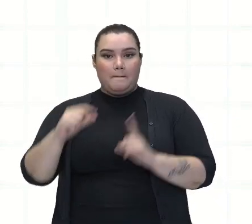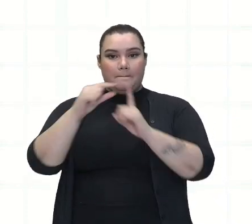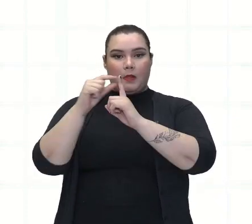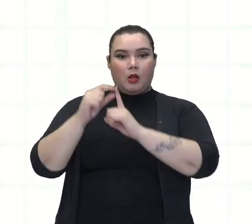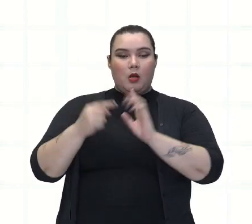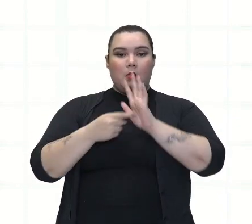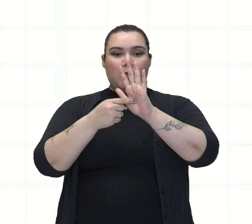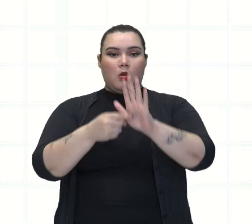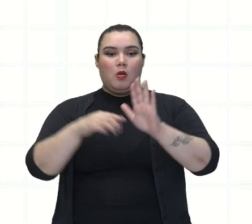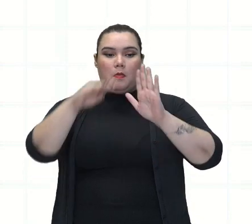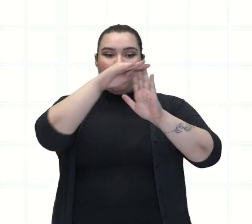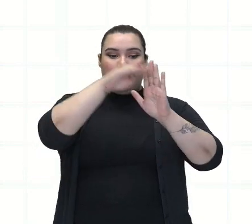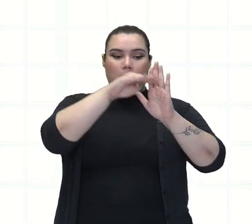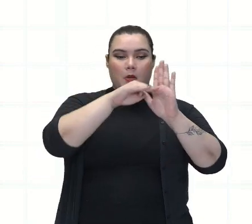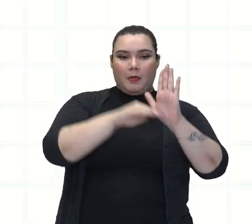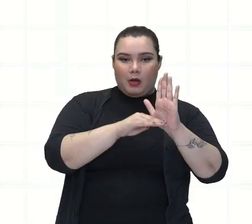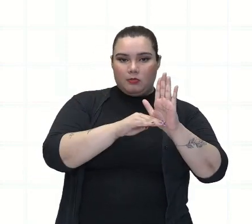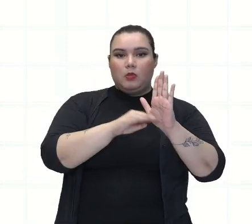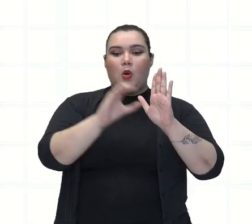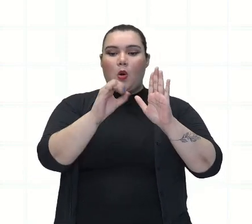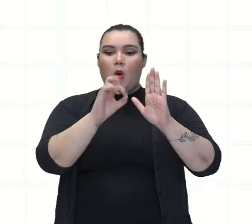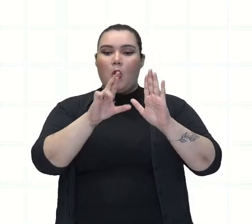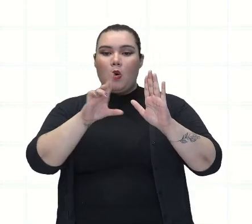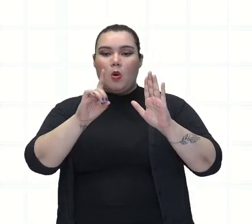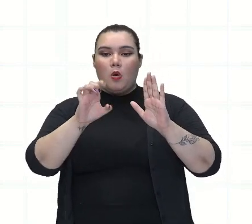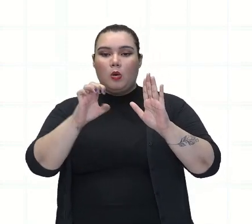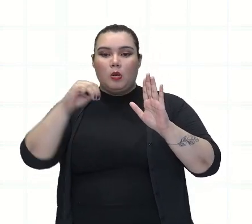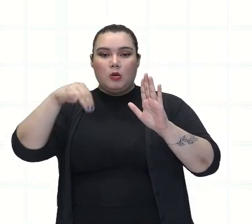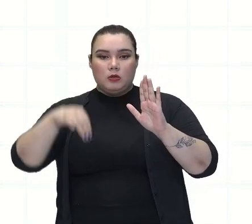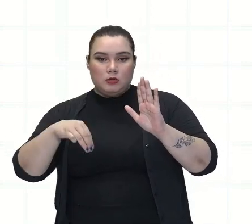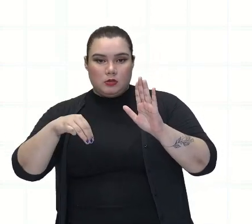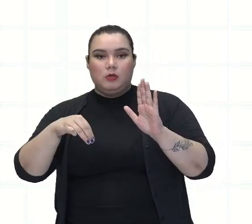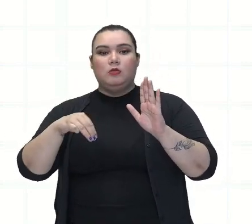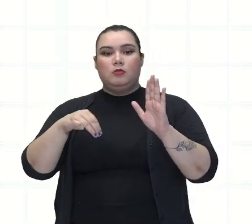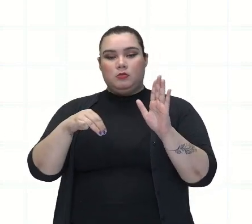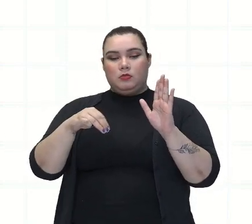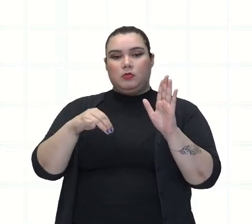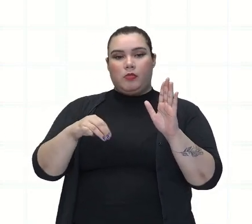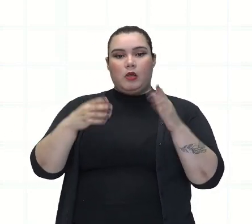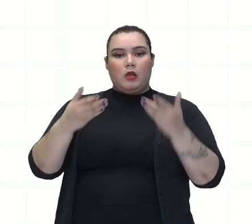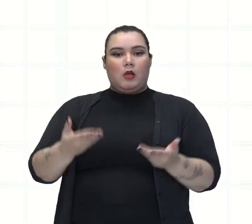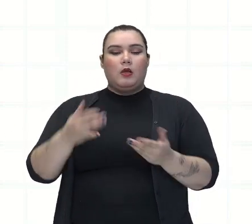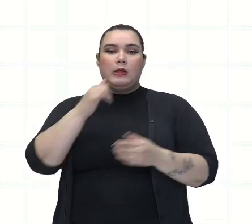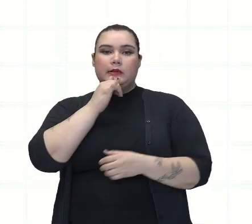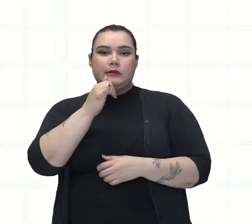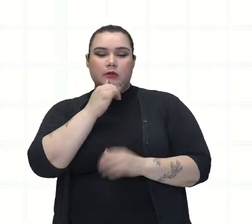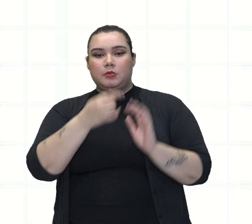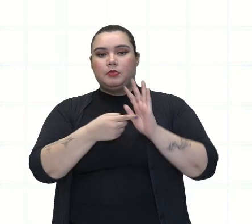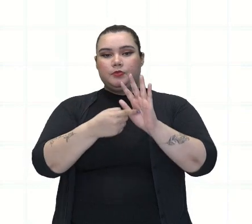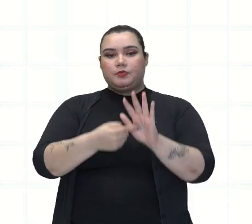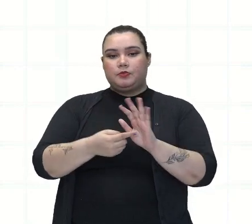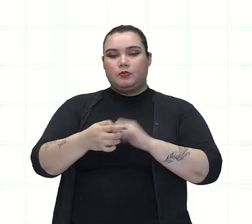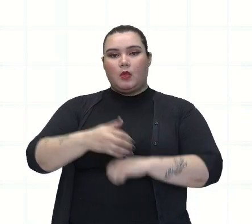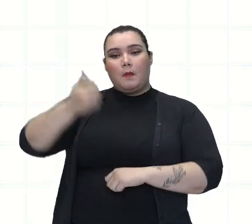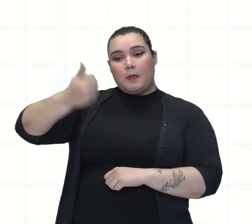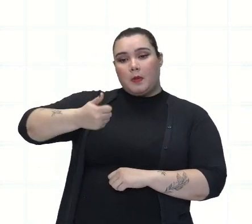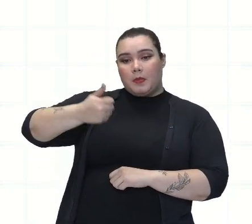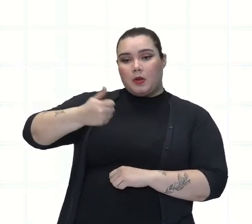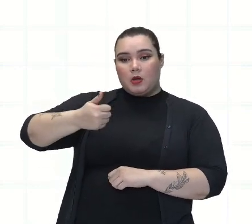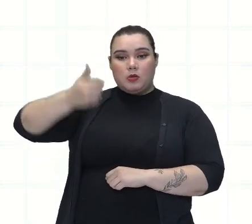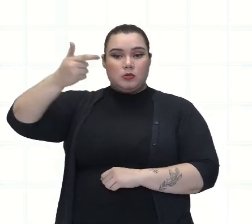ordem ou lugar do ser numa série dada. Aí temos exemplo.